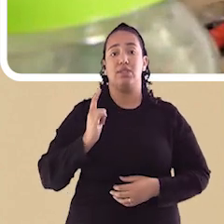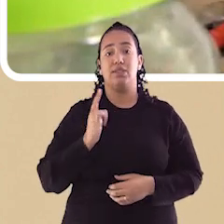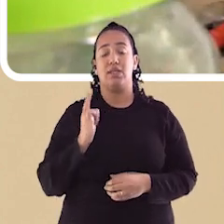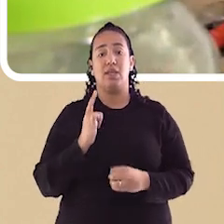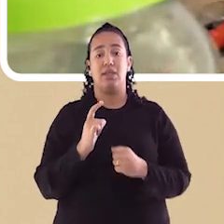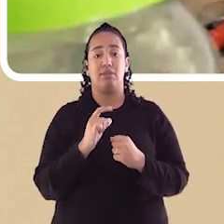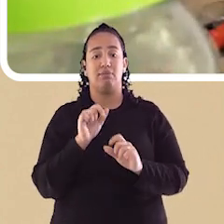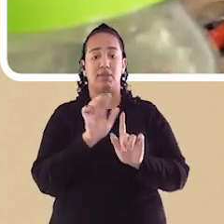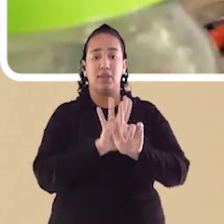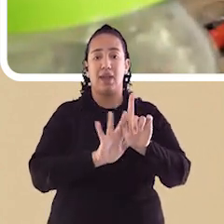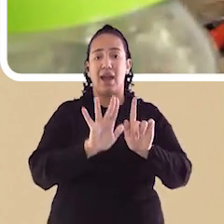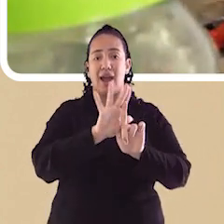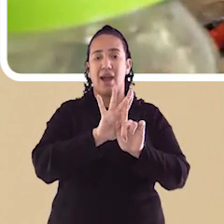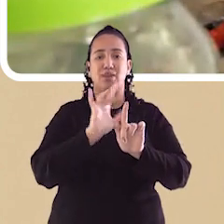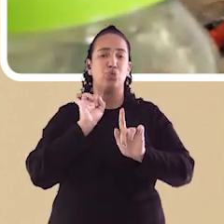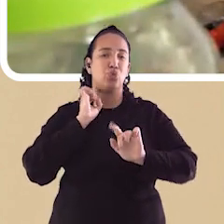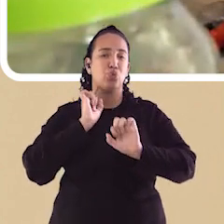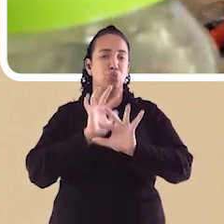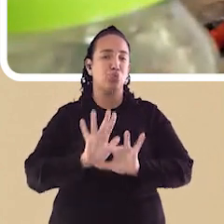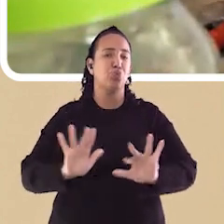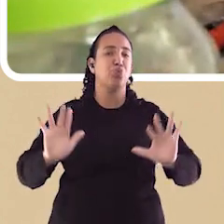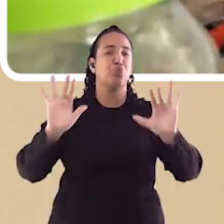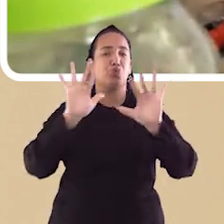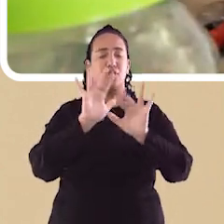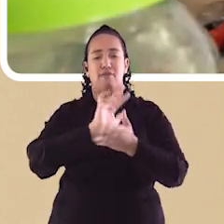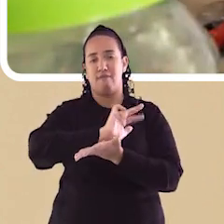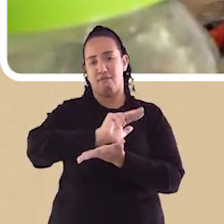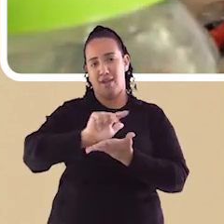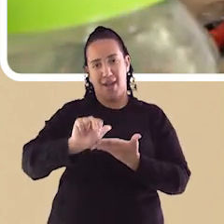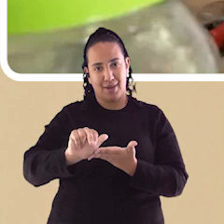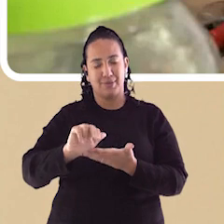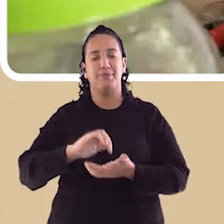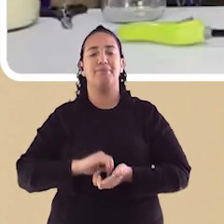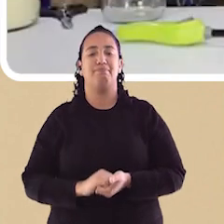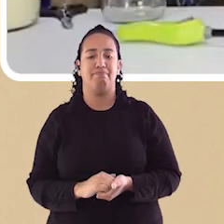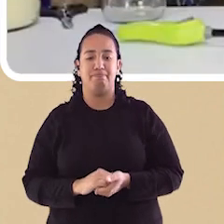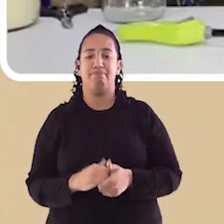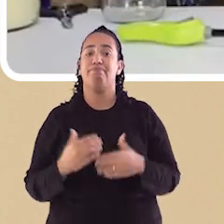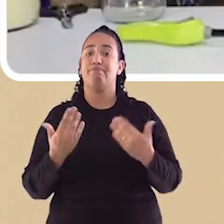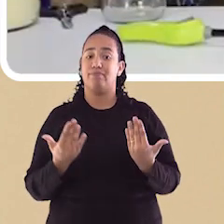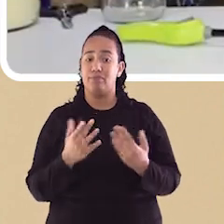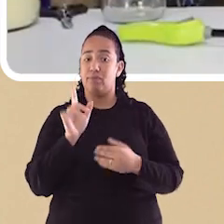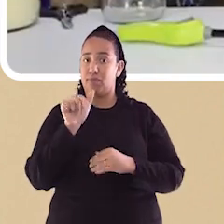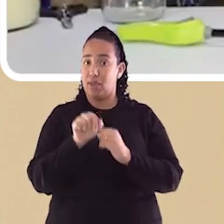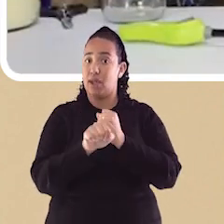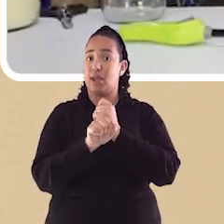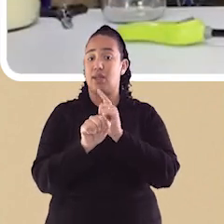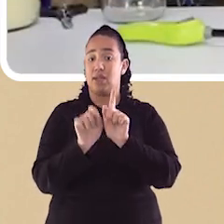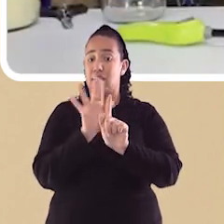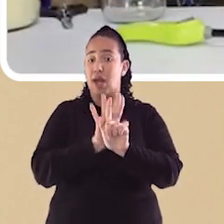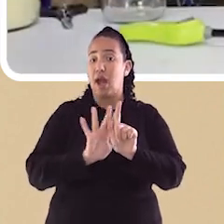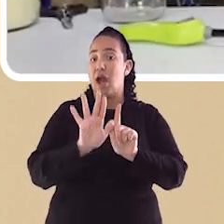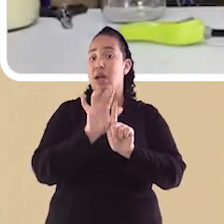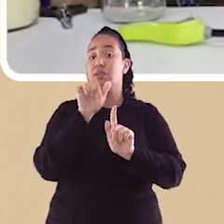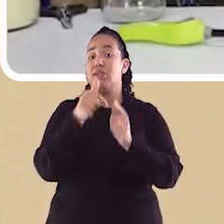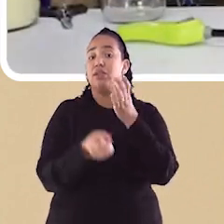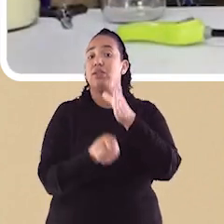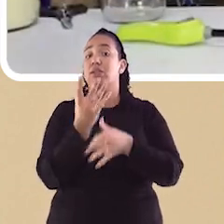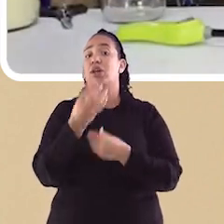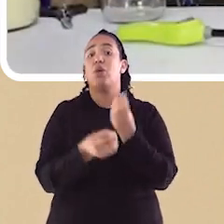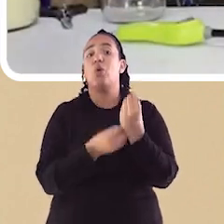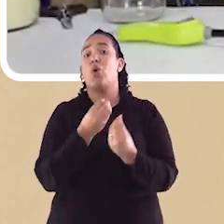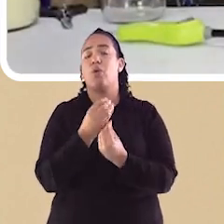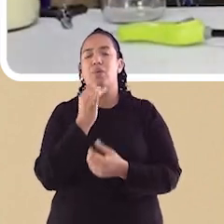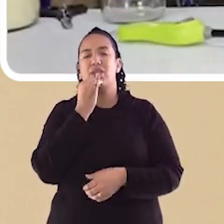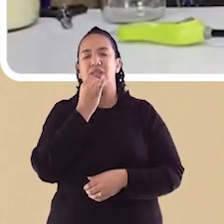muito gás carbônico ou outros gases poluentes, como o dióxido de enxofre. E esses são gases que surgem quando a gente